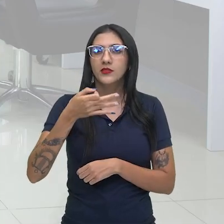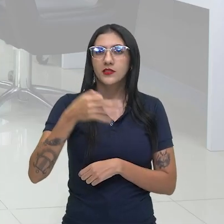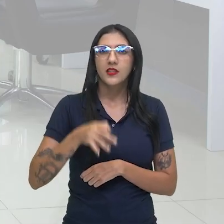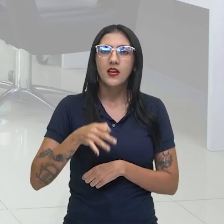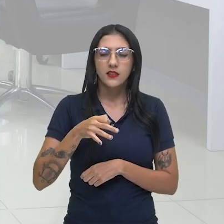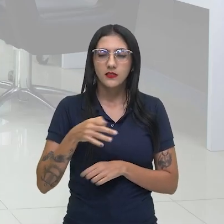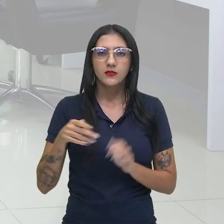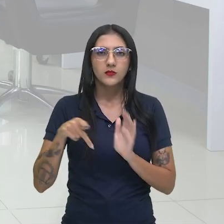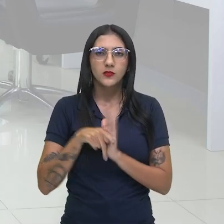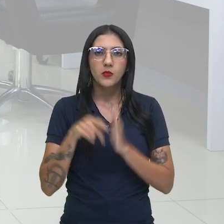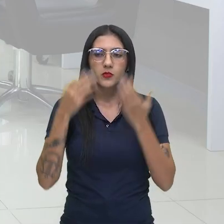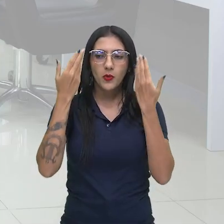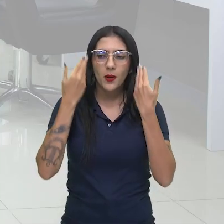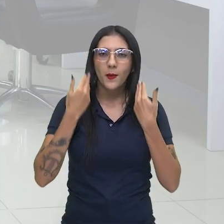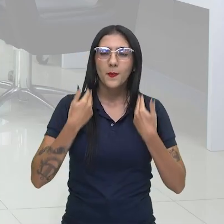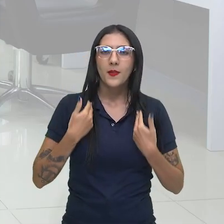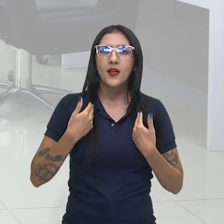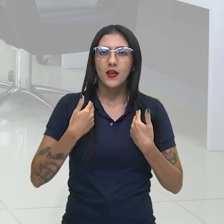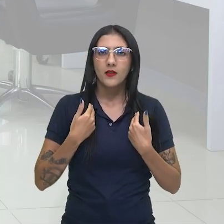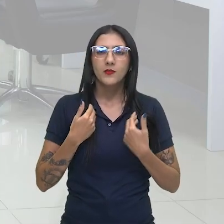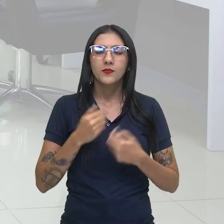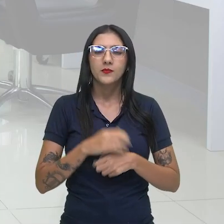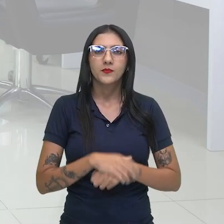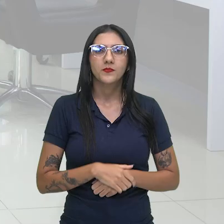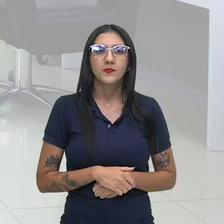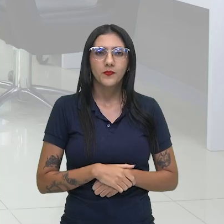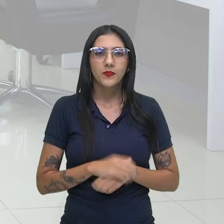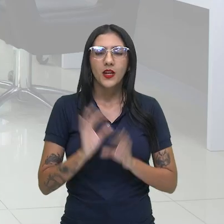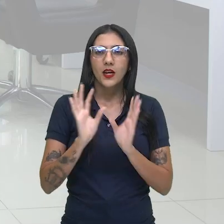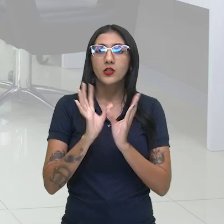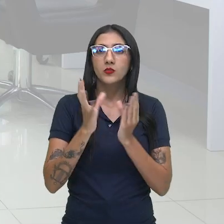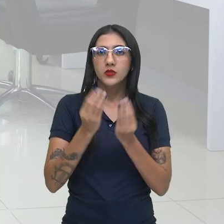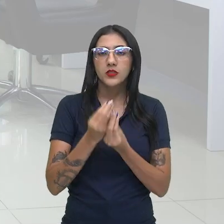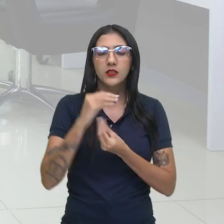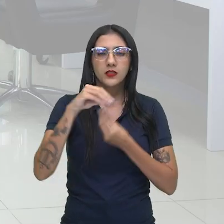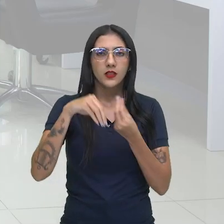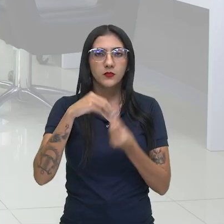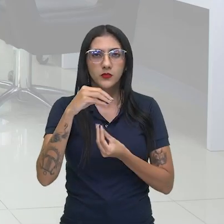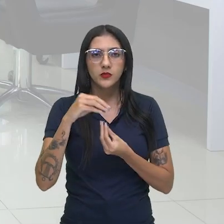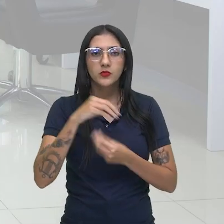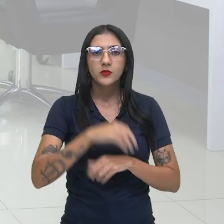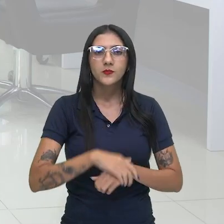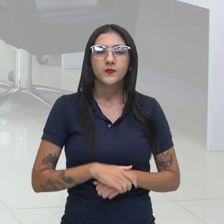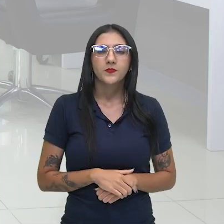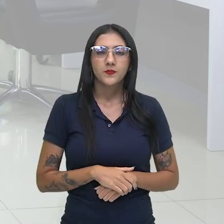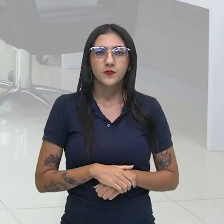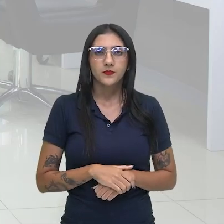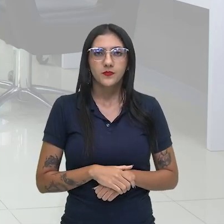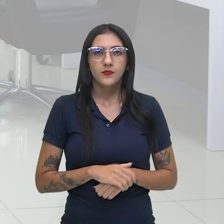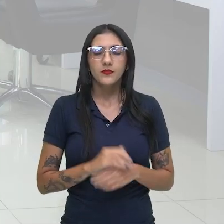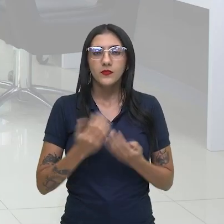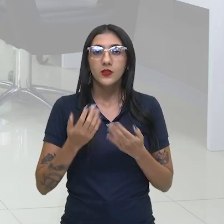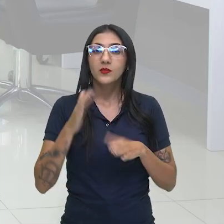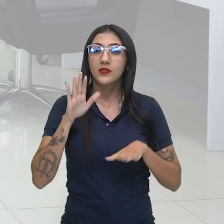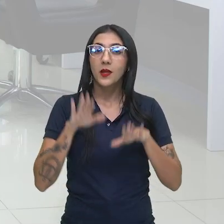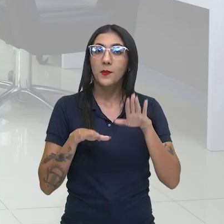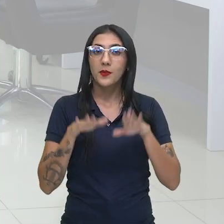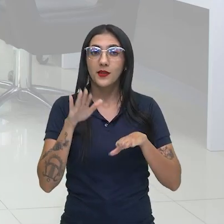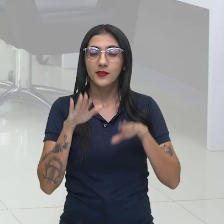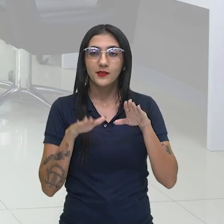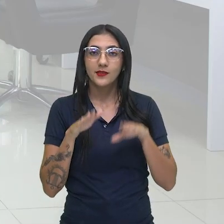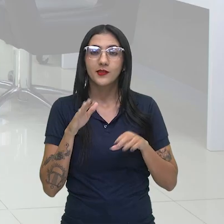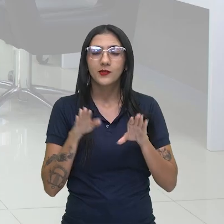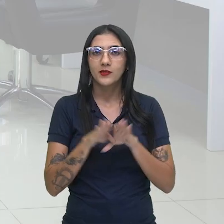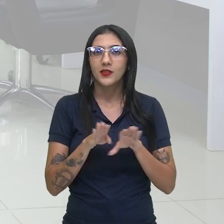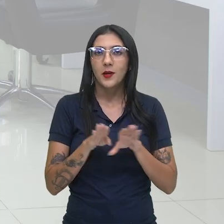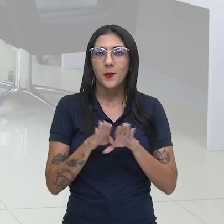né, no seu cabelo, aquela cor, aquela tintura, né, no caso. Então, dependendo também da